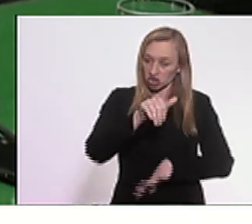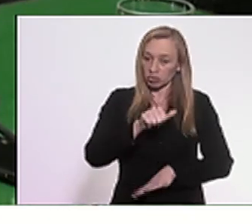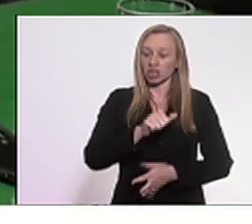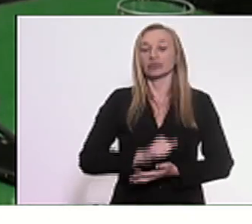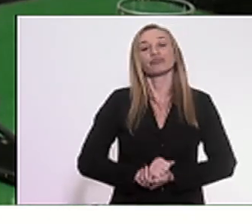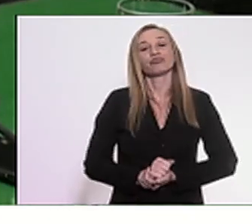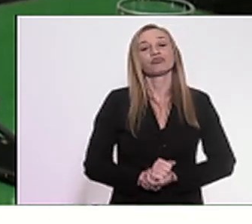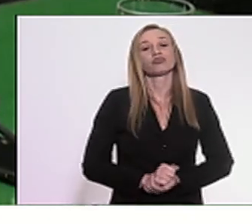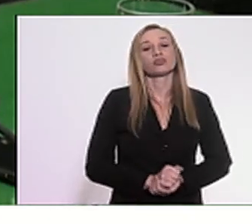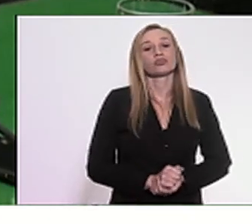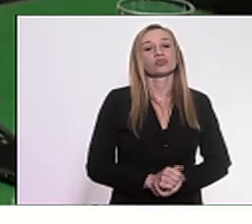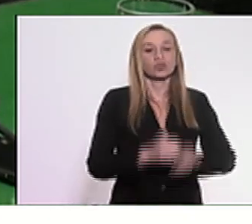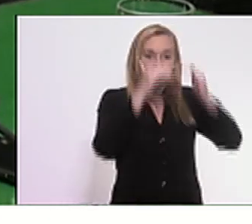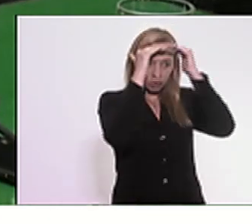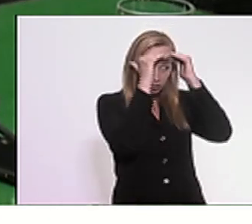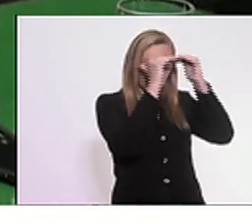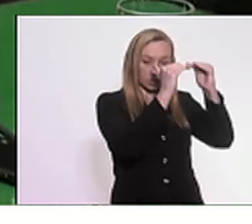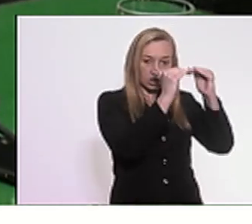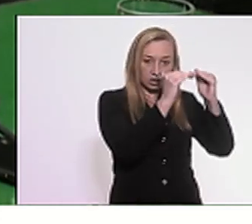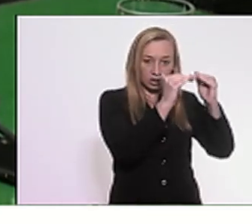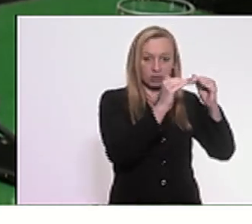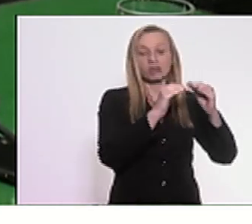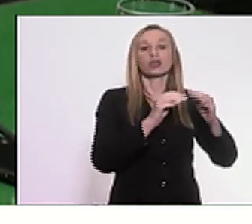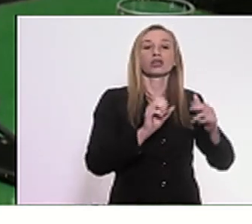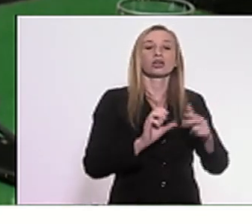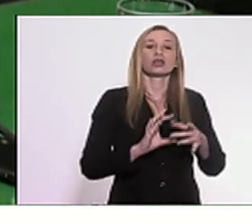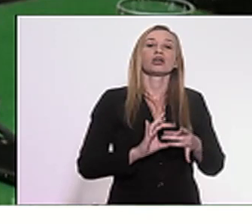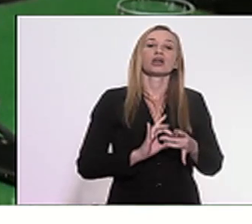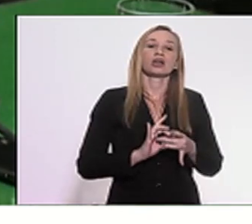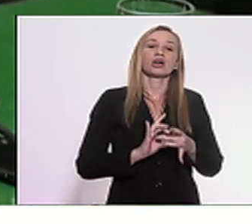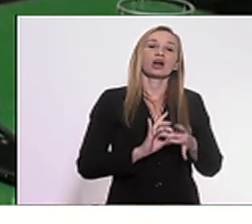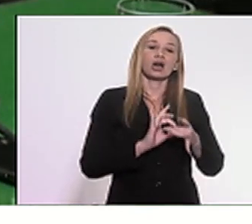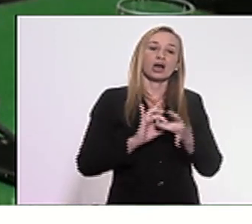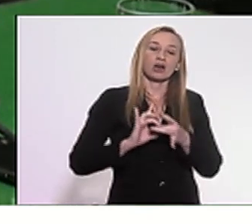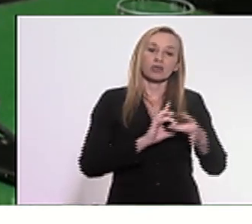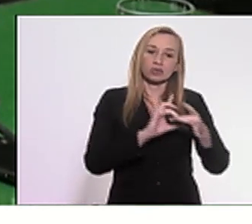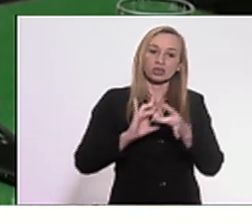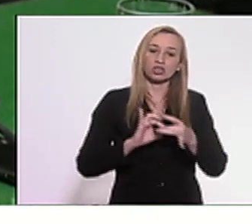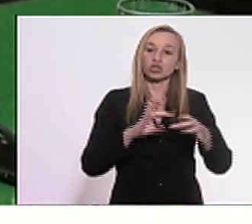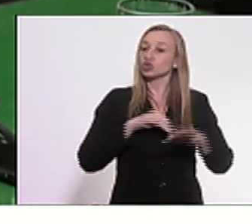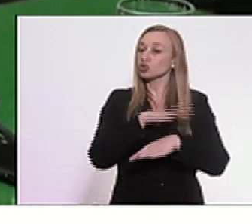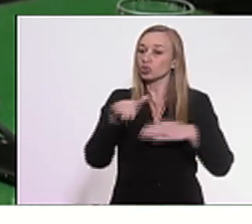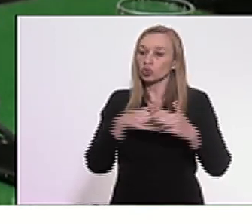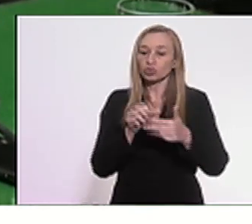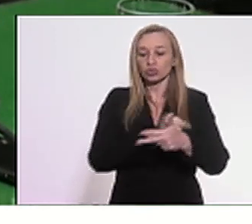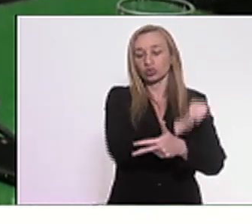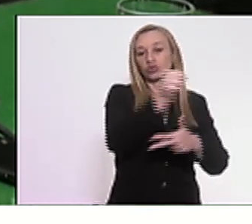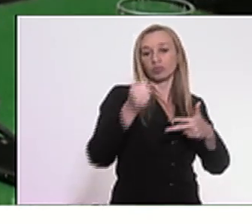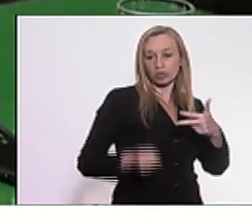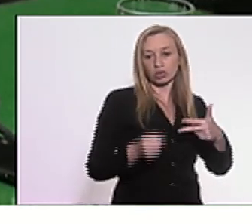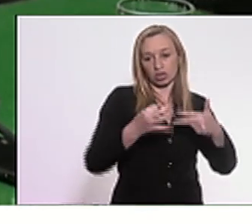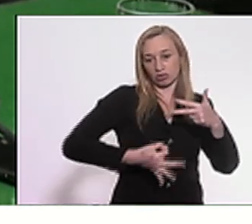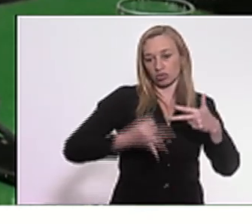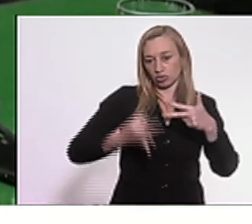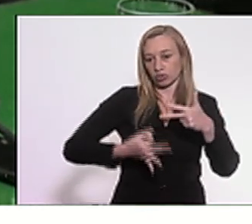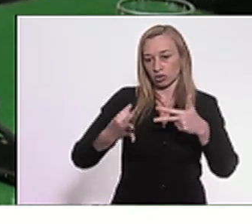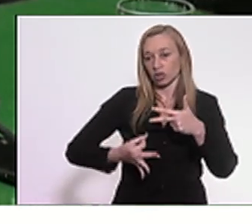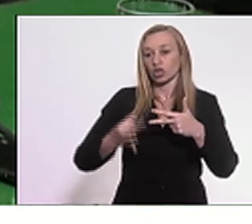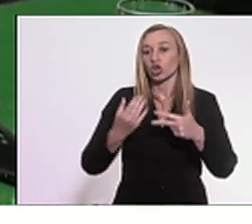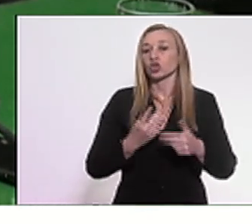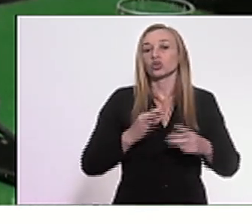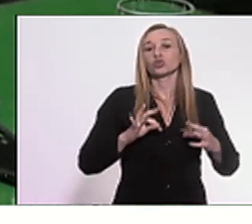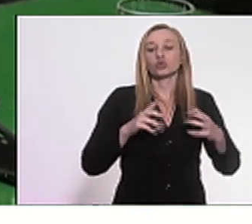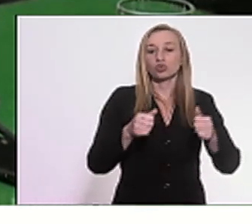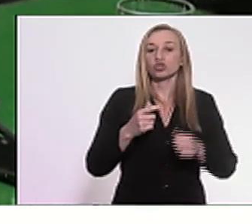coisa, respeitando a independência e a harmonia entre os poderes. Mas essa comissão aqui tem prerrogativa de fiscalizar todos os tipos de ato